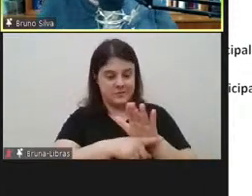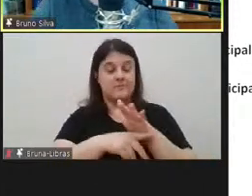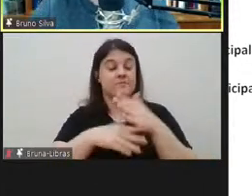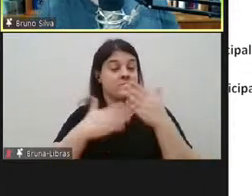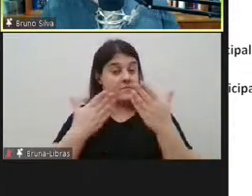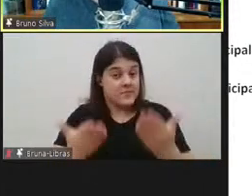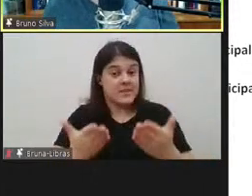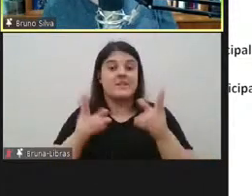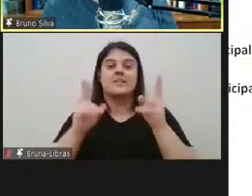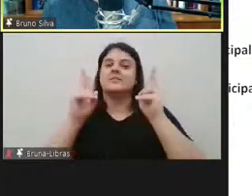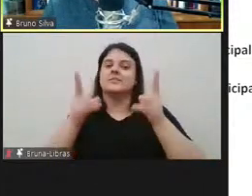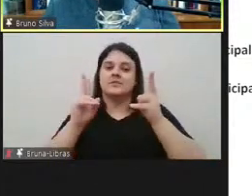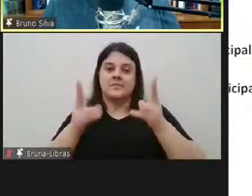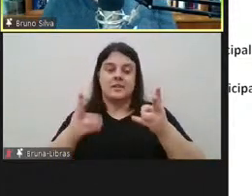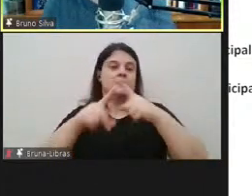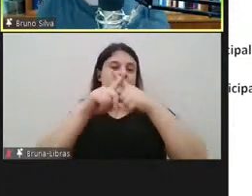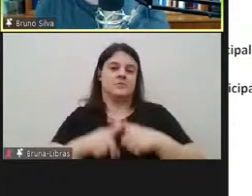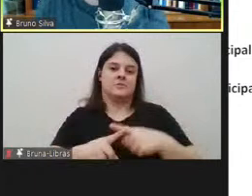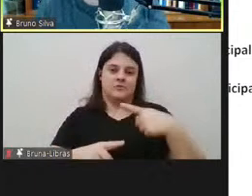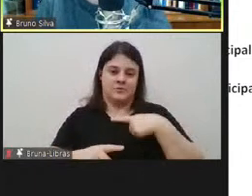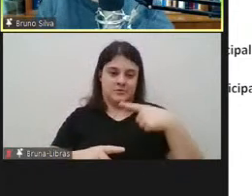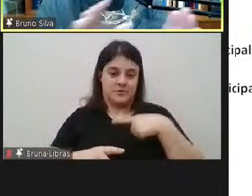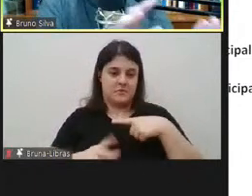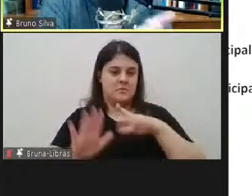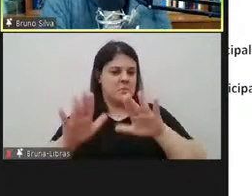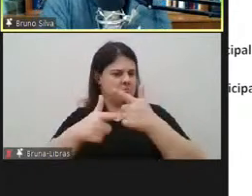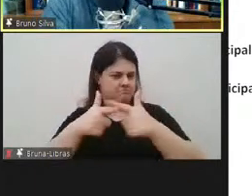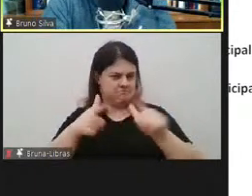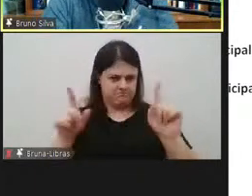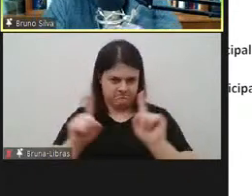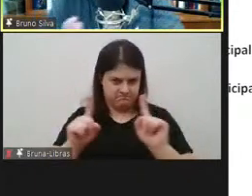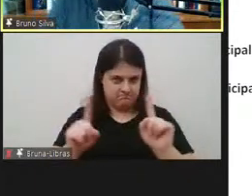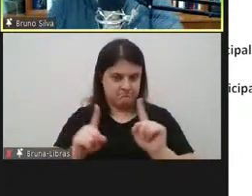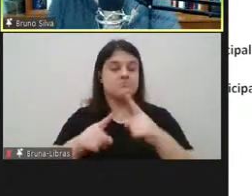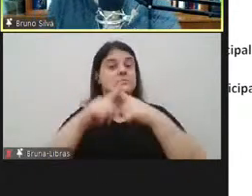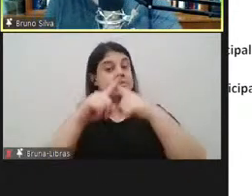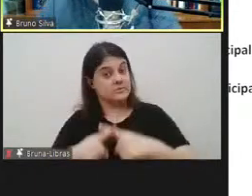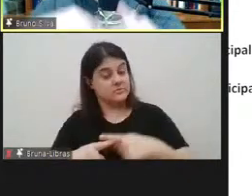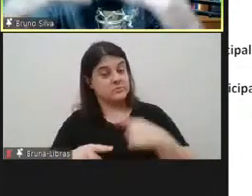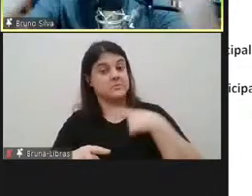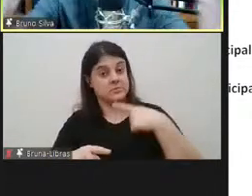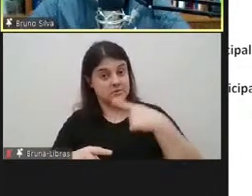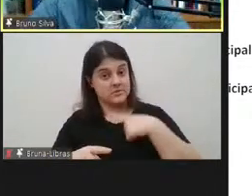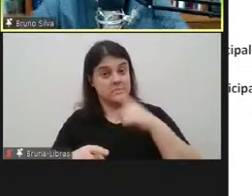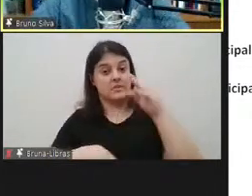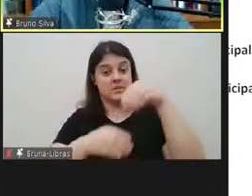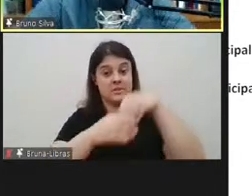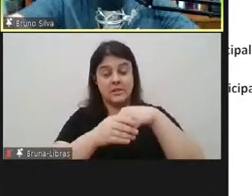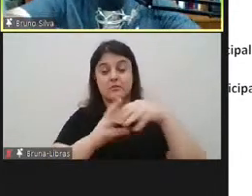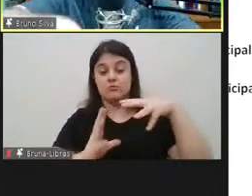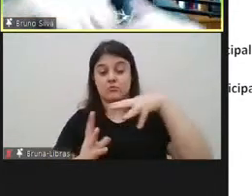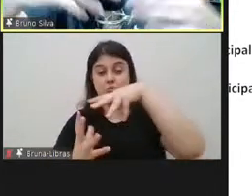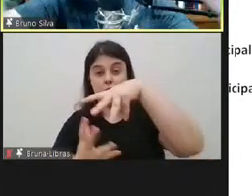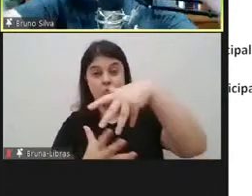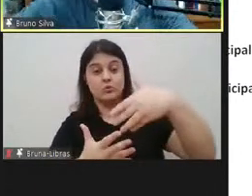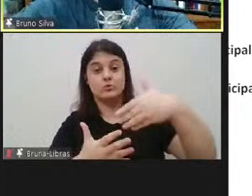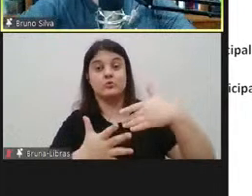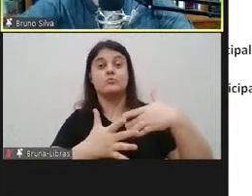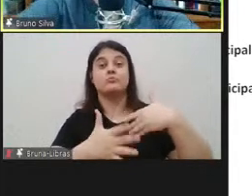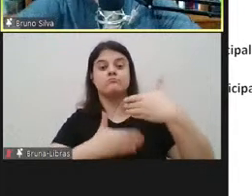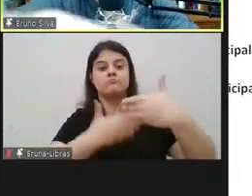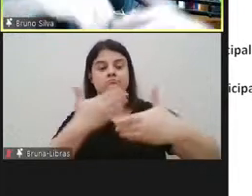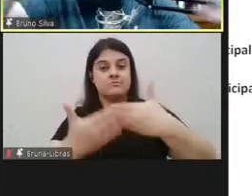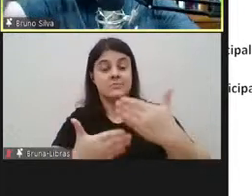acaba acontecendo esse sempre foi um dos Desafios mas tudo bem é Um Desafio significativo dentro de um mundo cada vez mais global